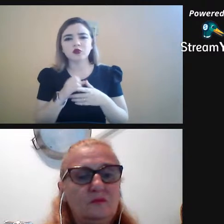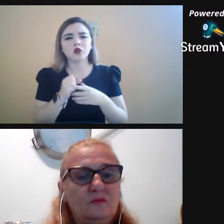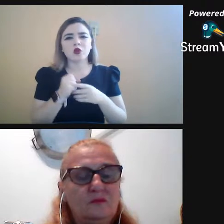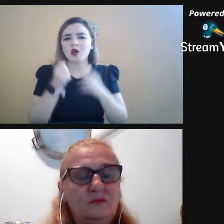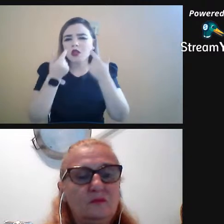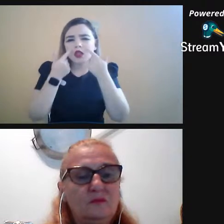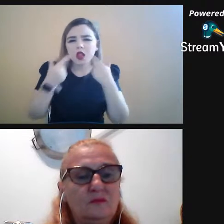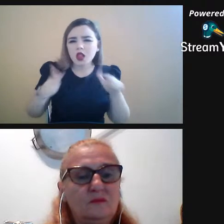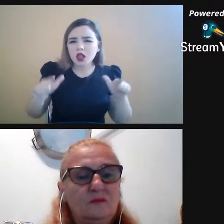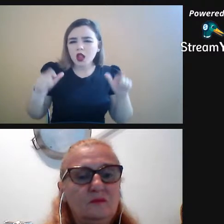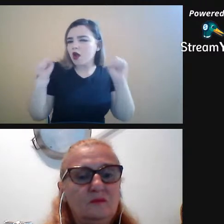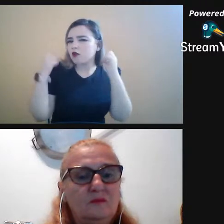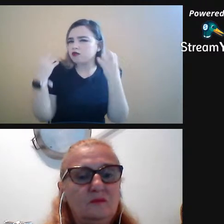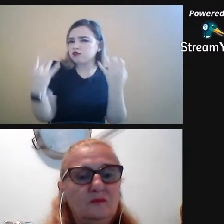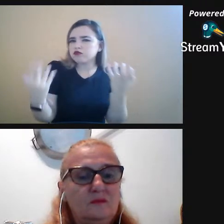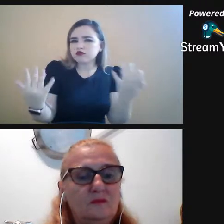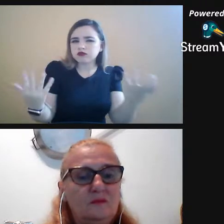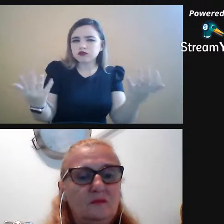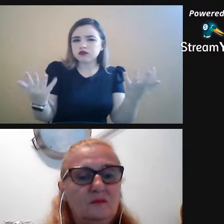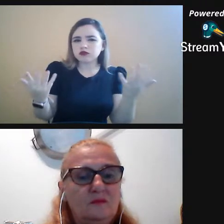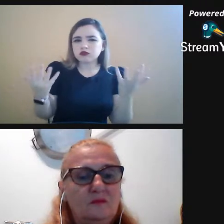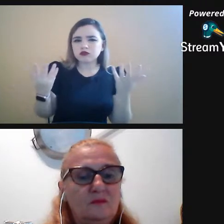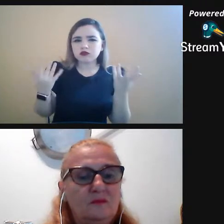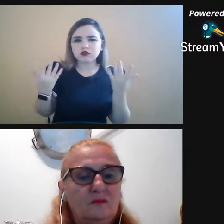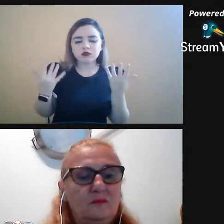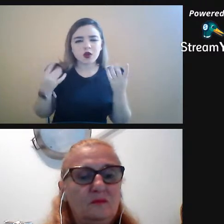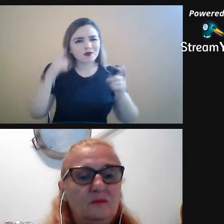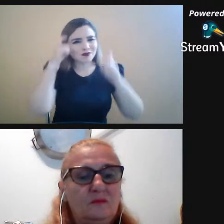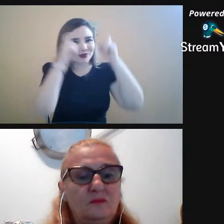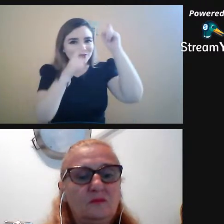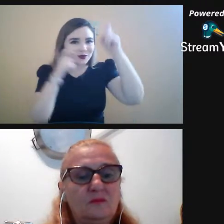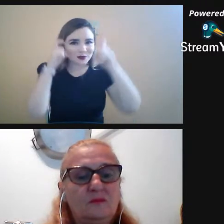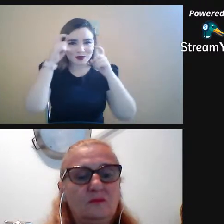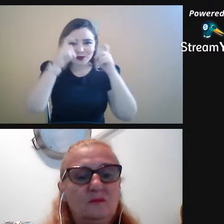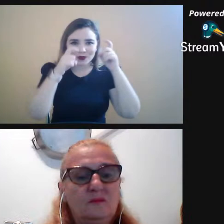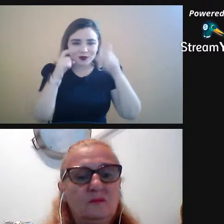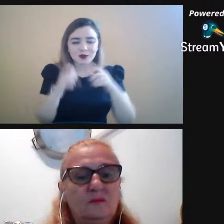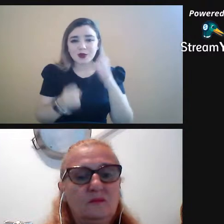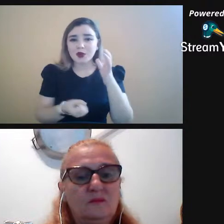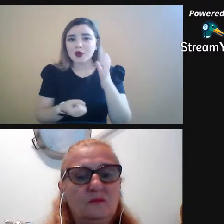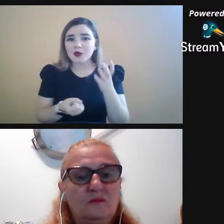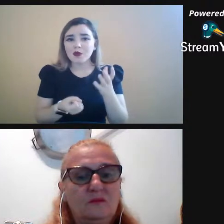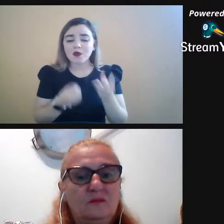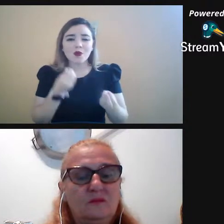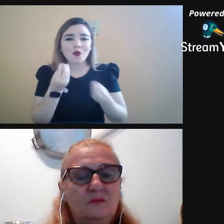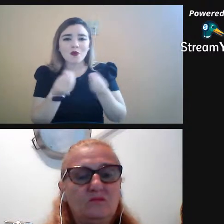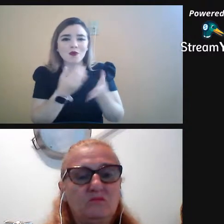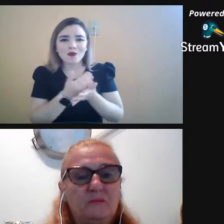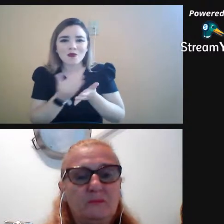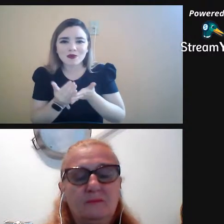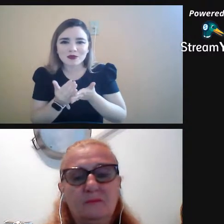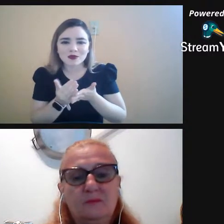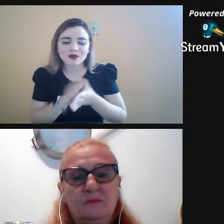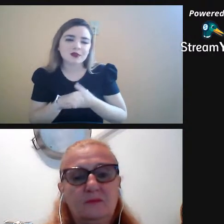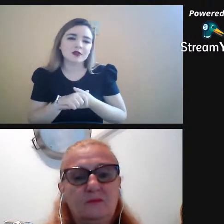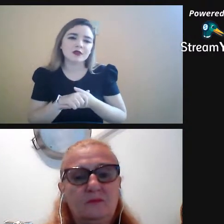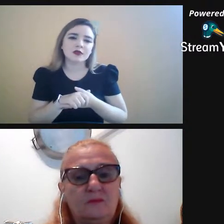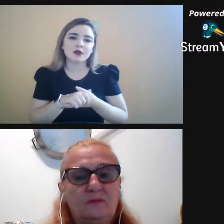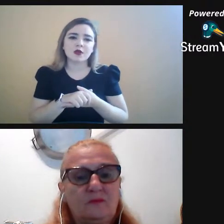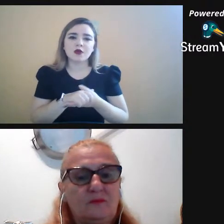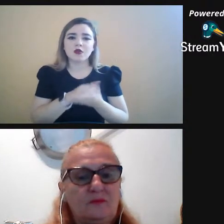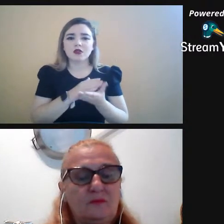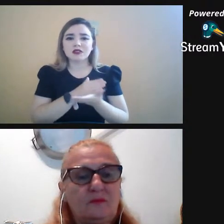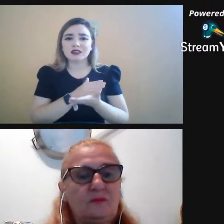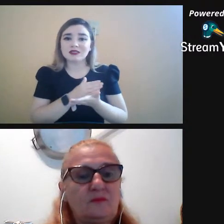meio ambiente, essa preocupação dele surgiu né, a partir justamente desse